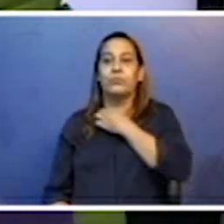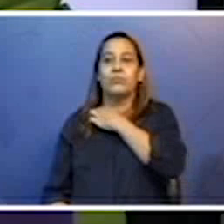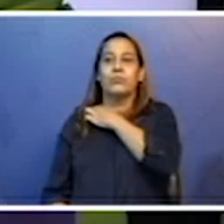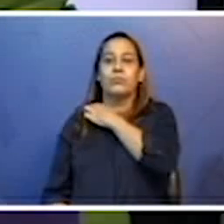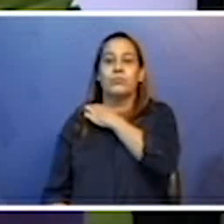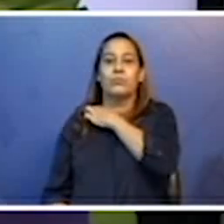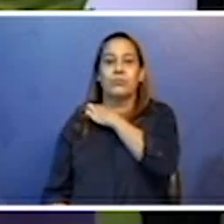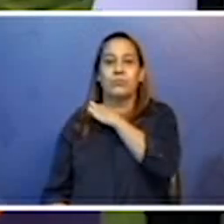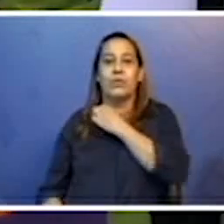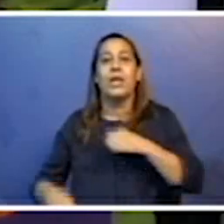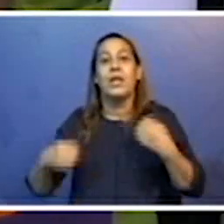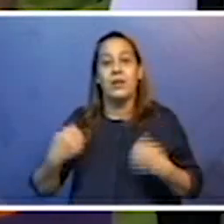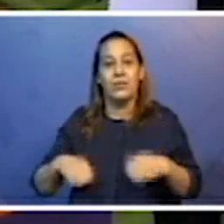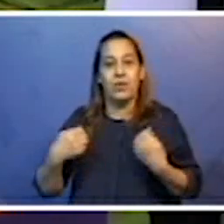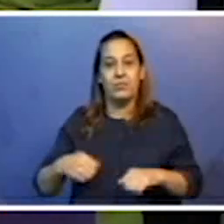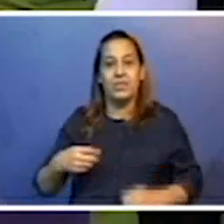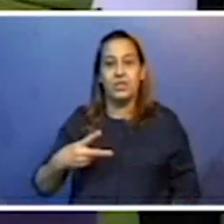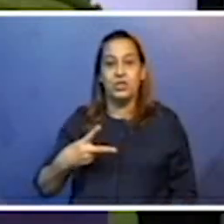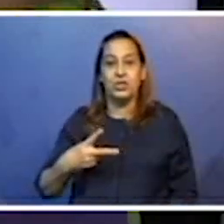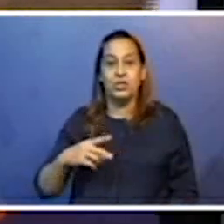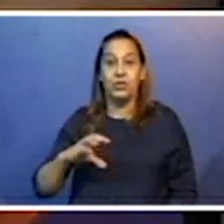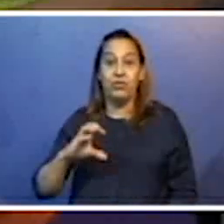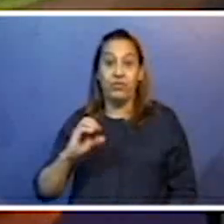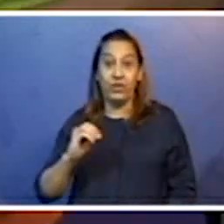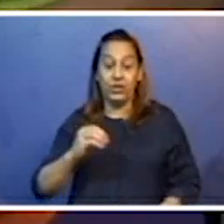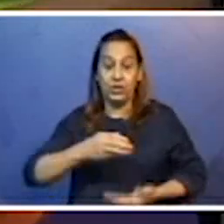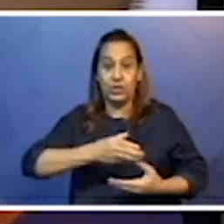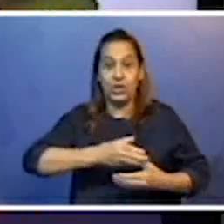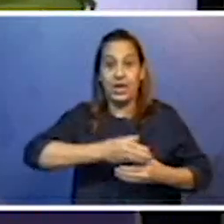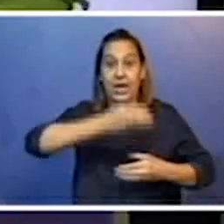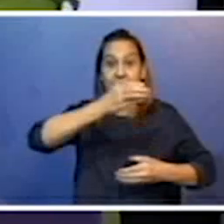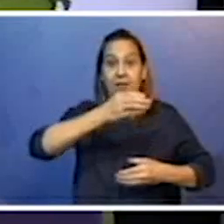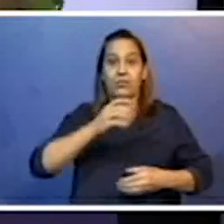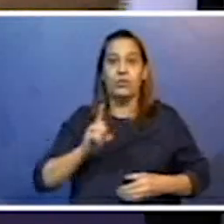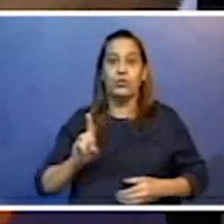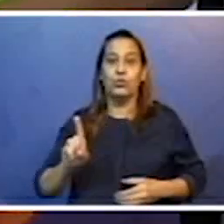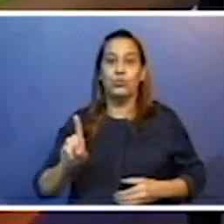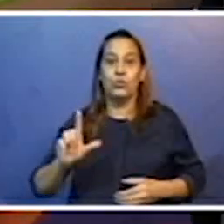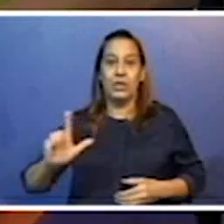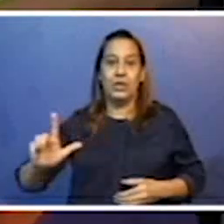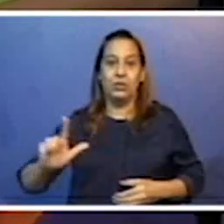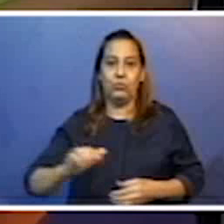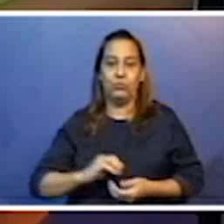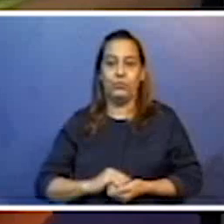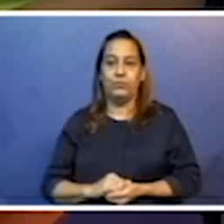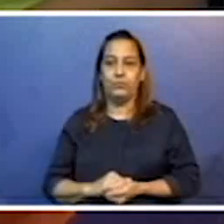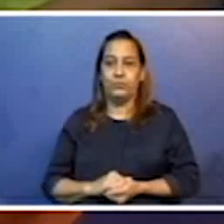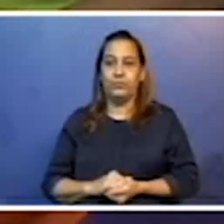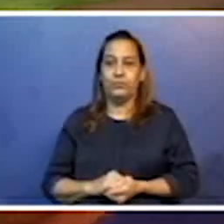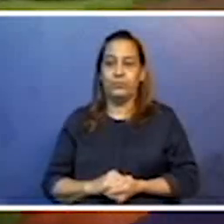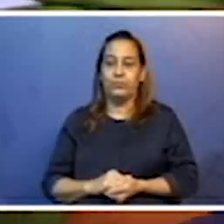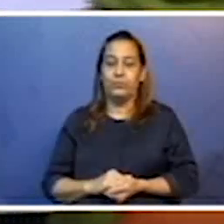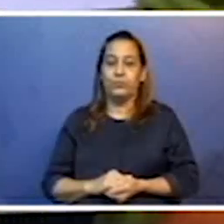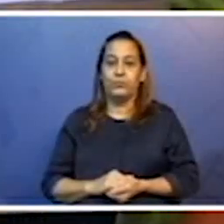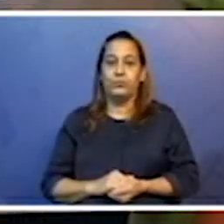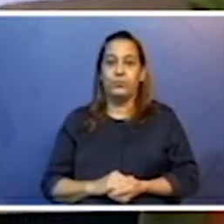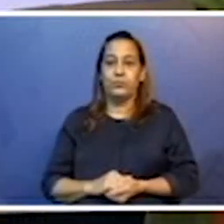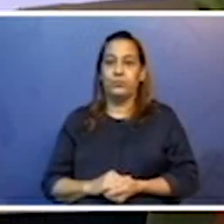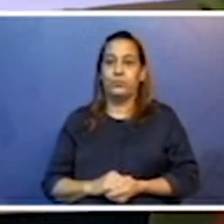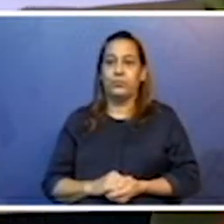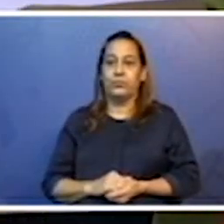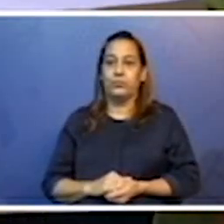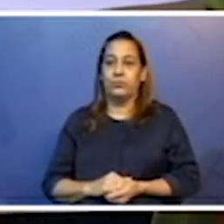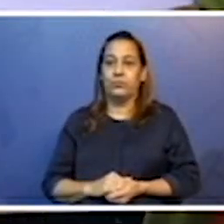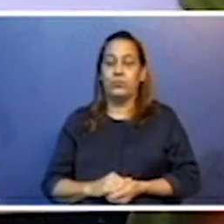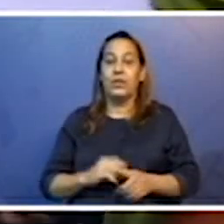precisar de 20 recipientes de 1 litro, já que ele não tem esse maiorzão. Tá?